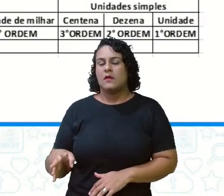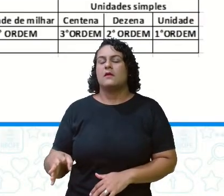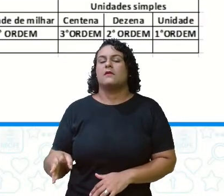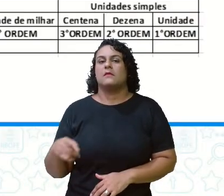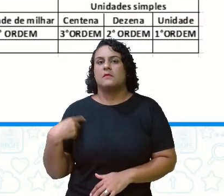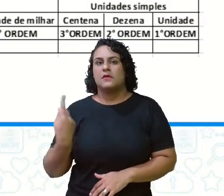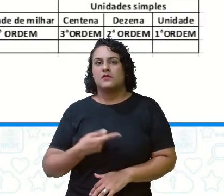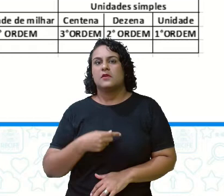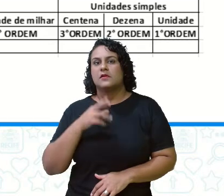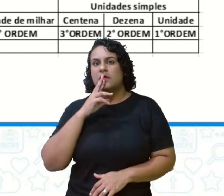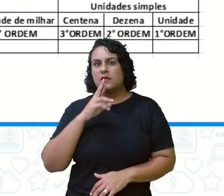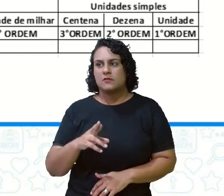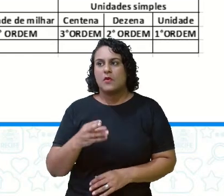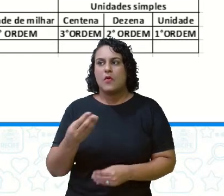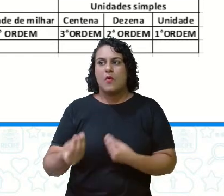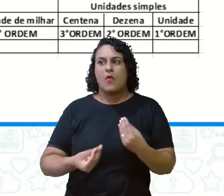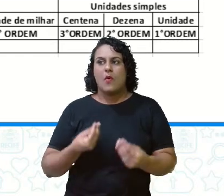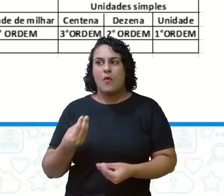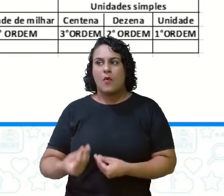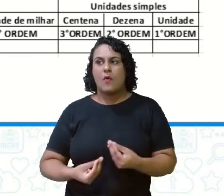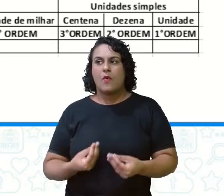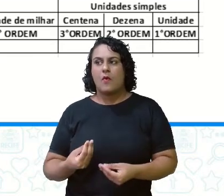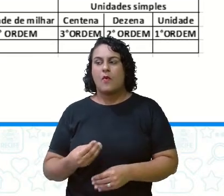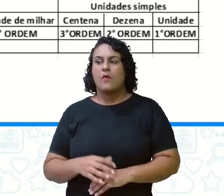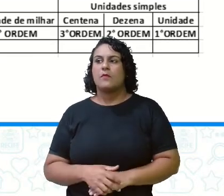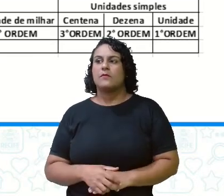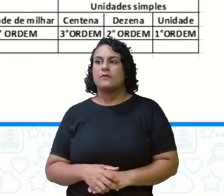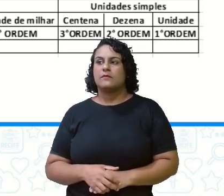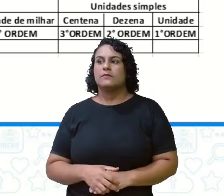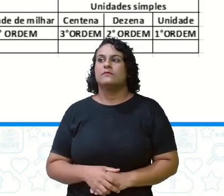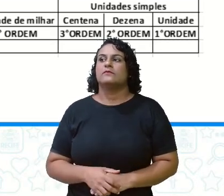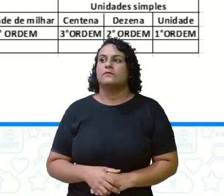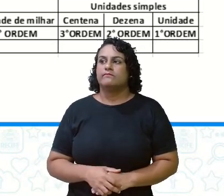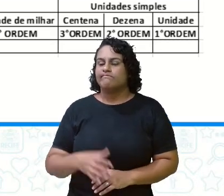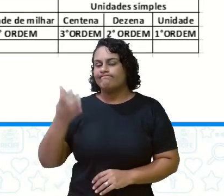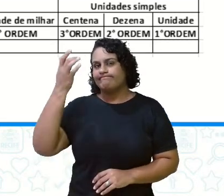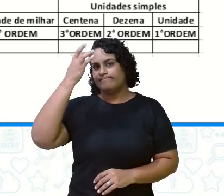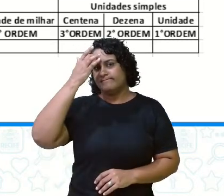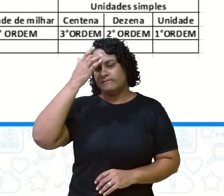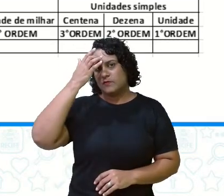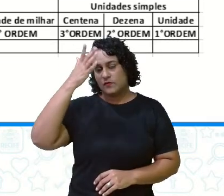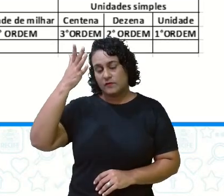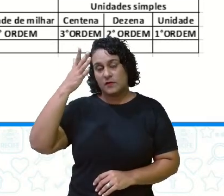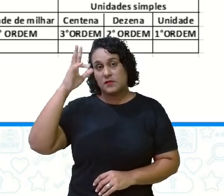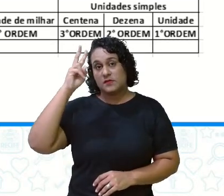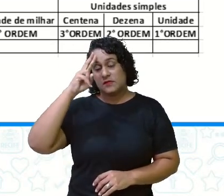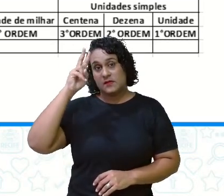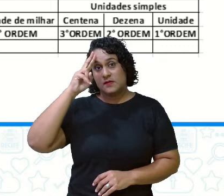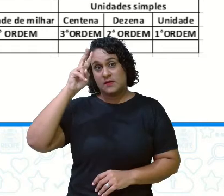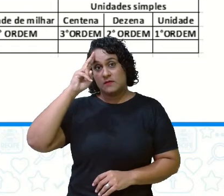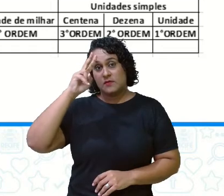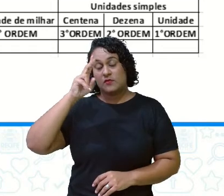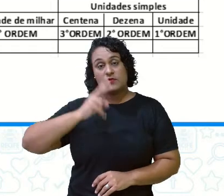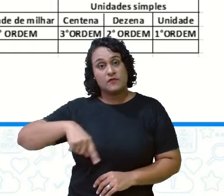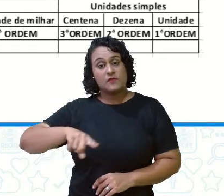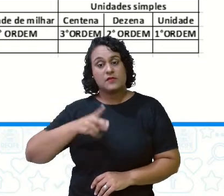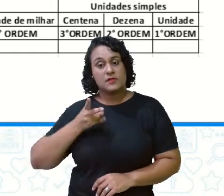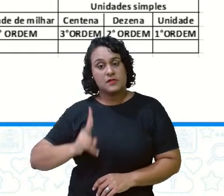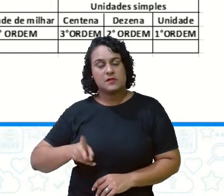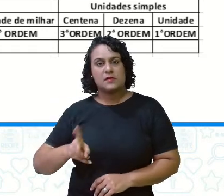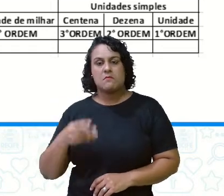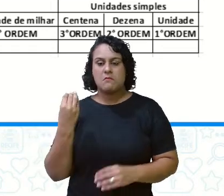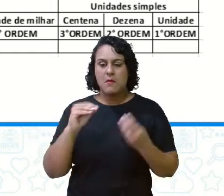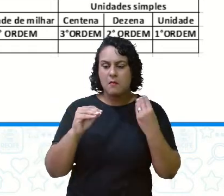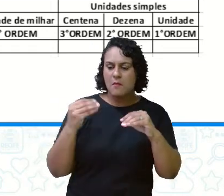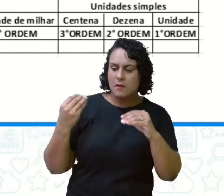fazer esse posicionamento dos algarismos, tá? Muito fácil. Lembrando, vocês sempre vão